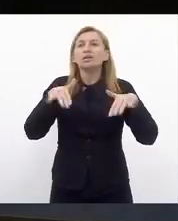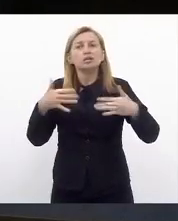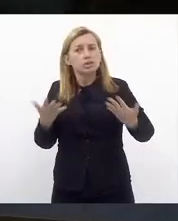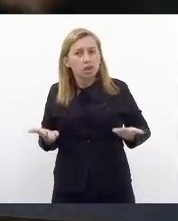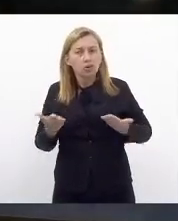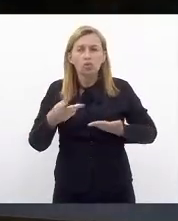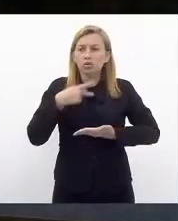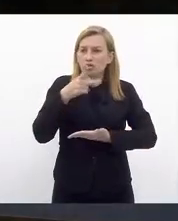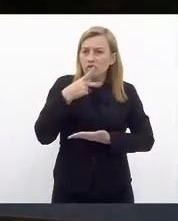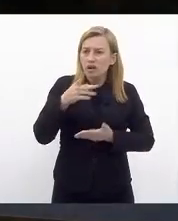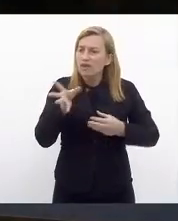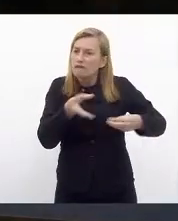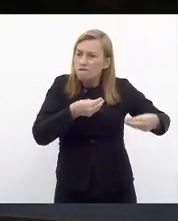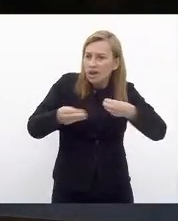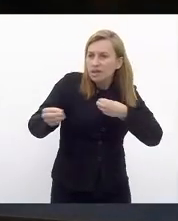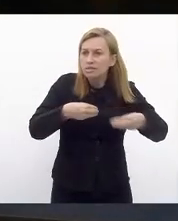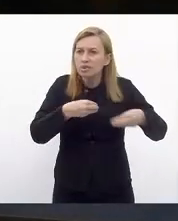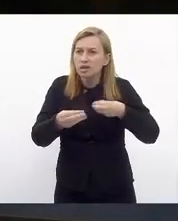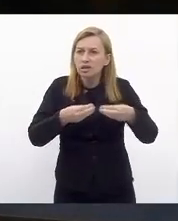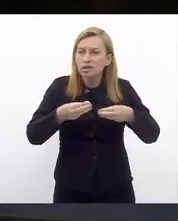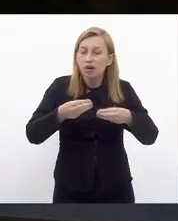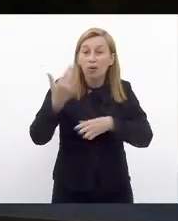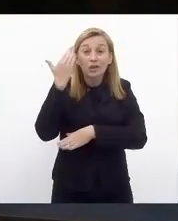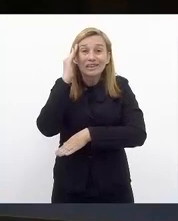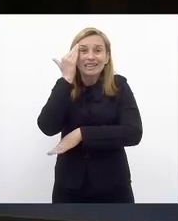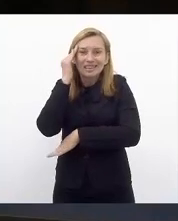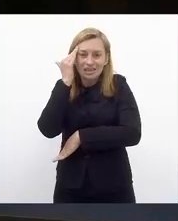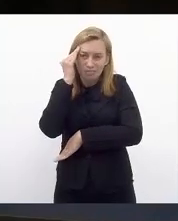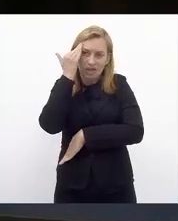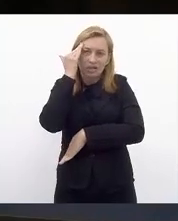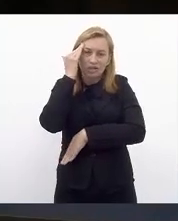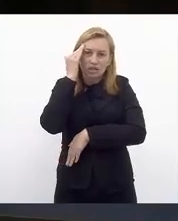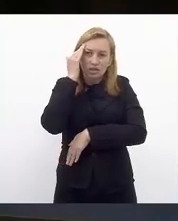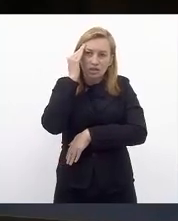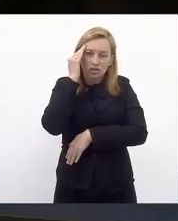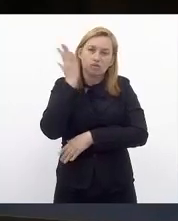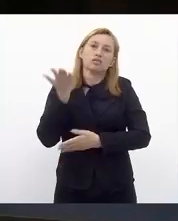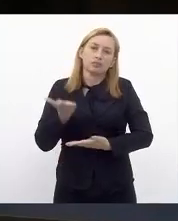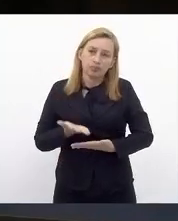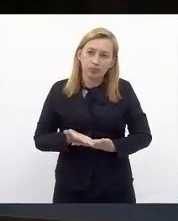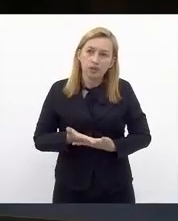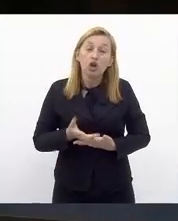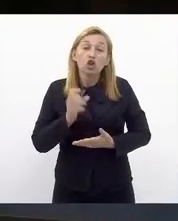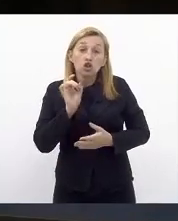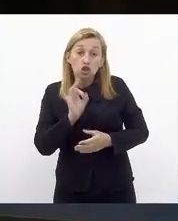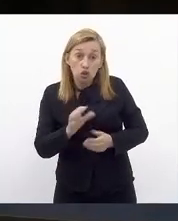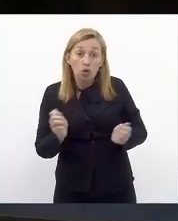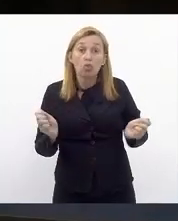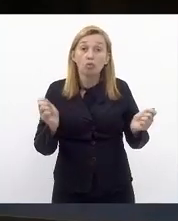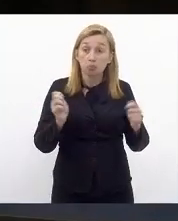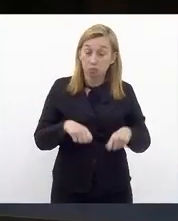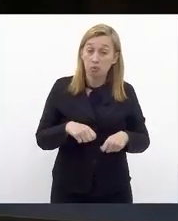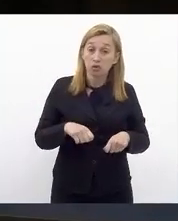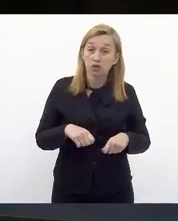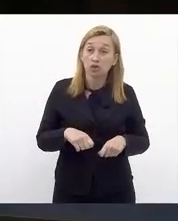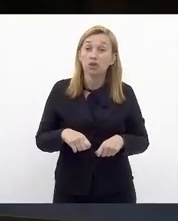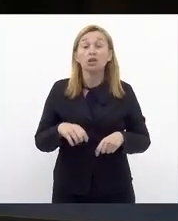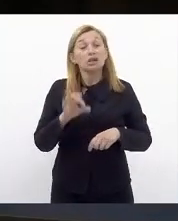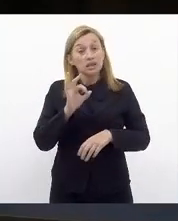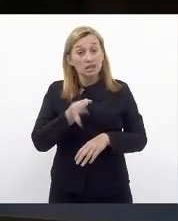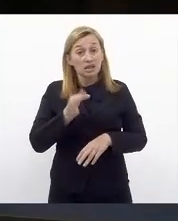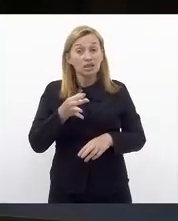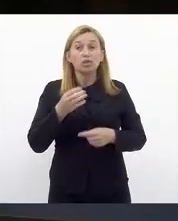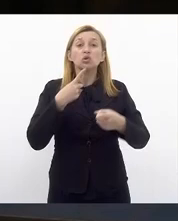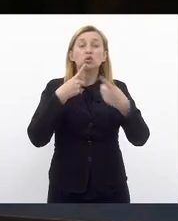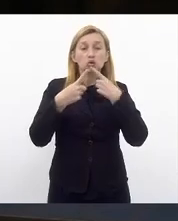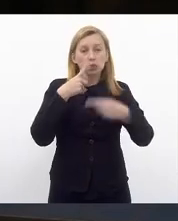quando eu falo da flexibilização é a compreensão de onde E eu acho que isso só foi possível exatamente por